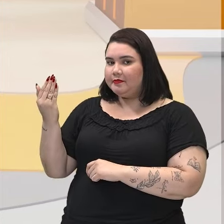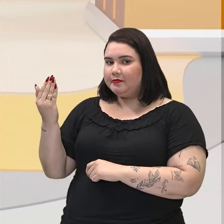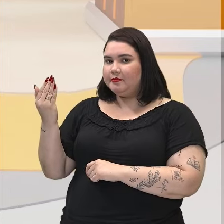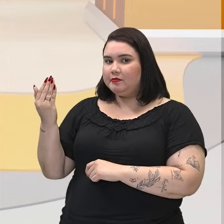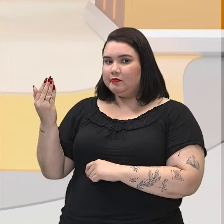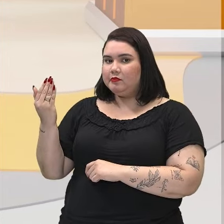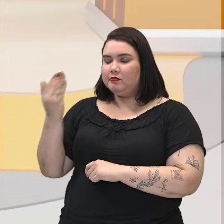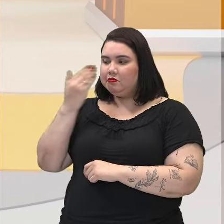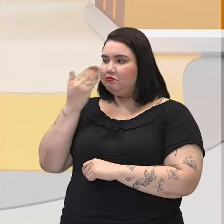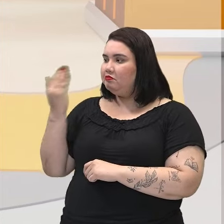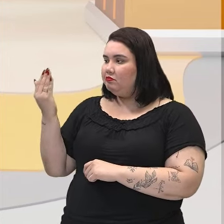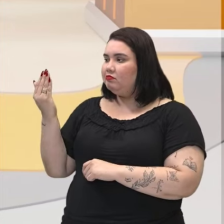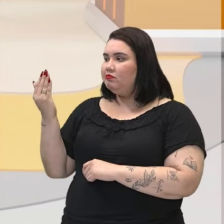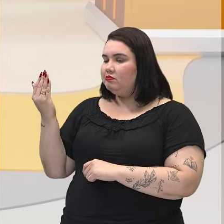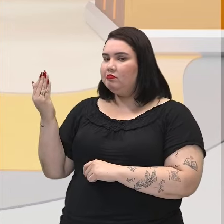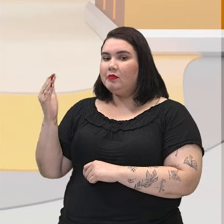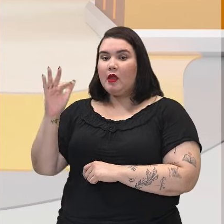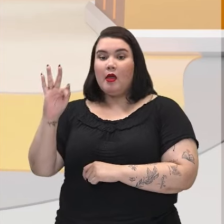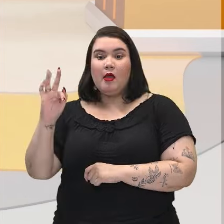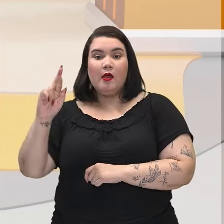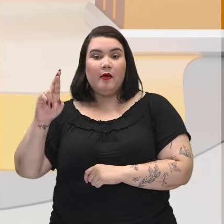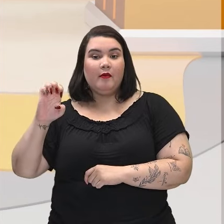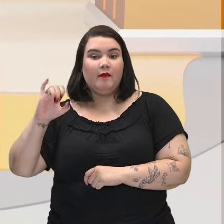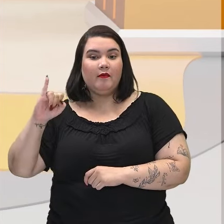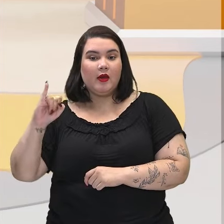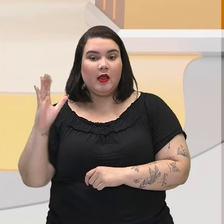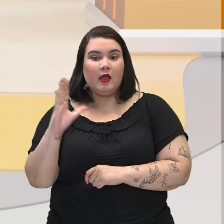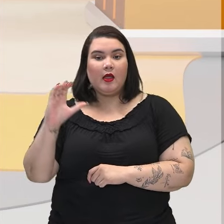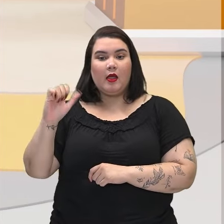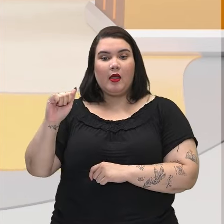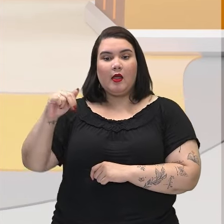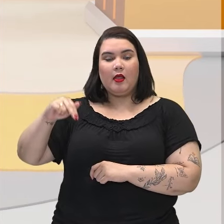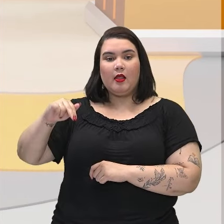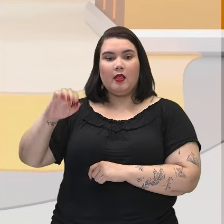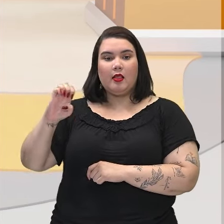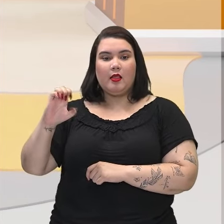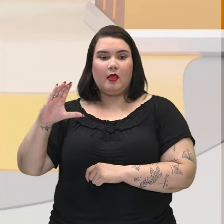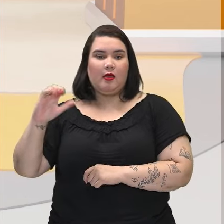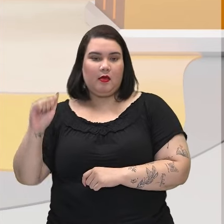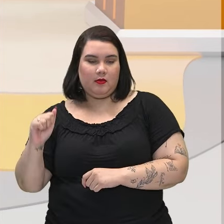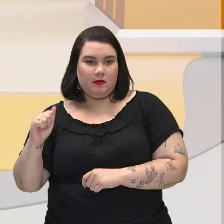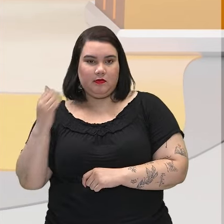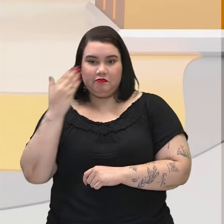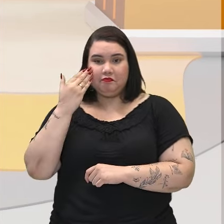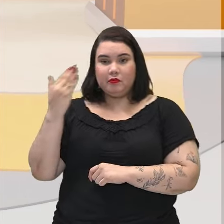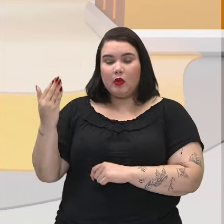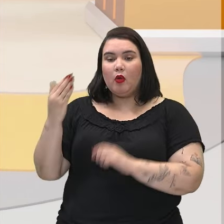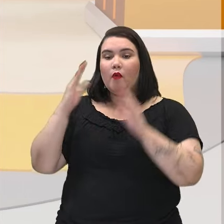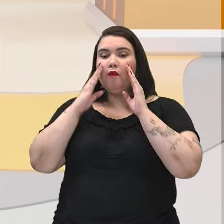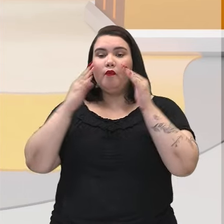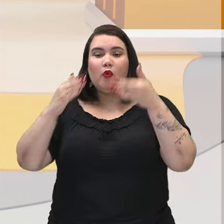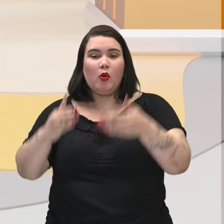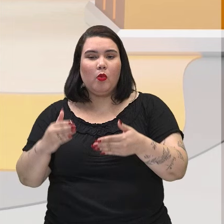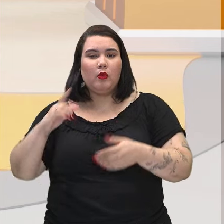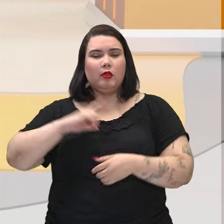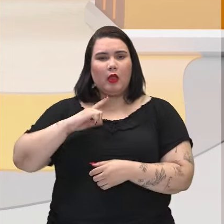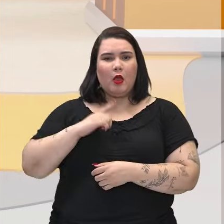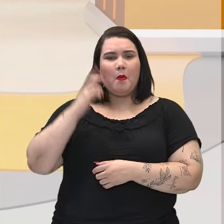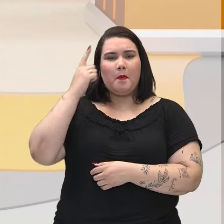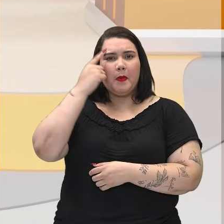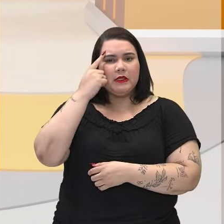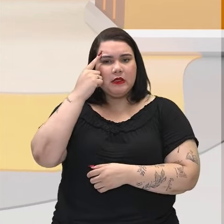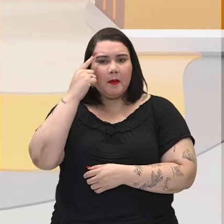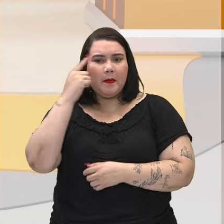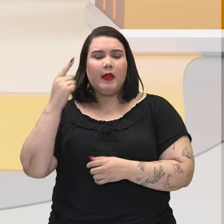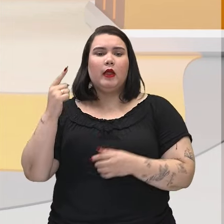ele era importante? Porque ele era adepto de quê? Do republicanismo, do federalismo. Ele tinha